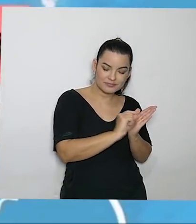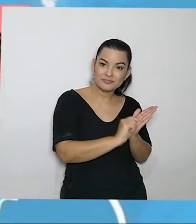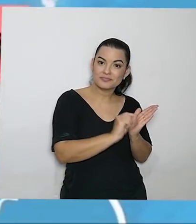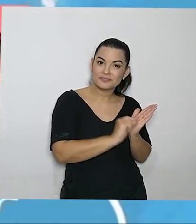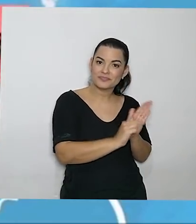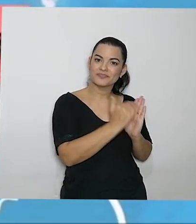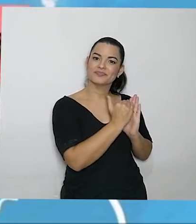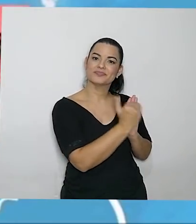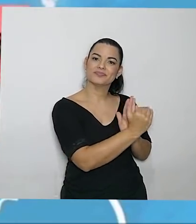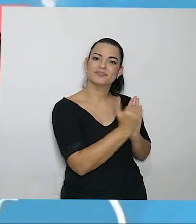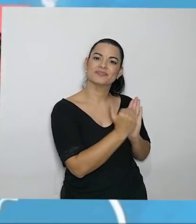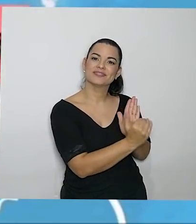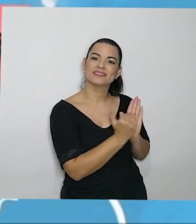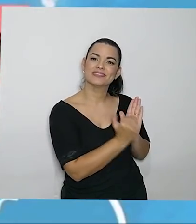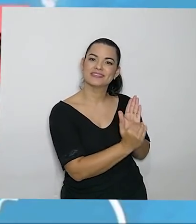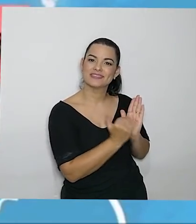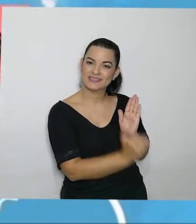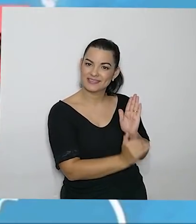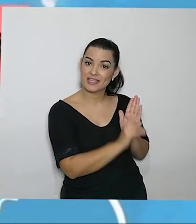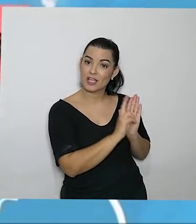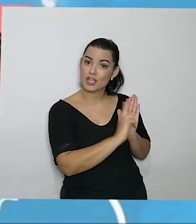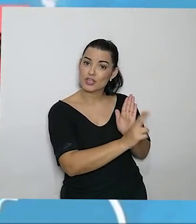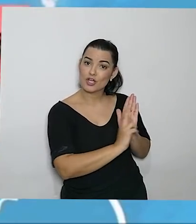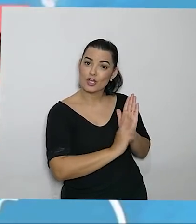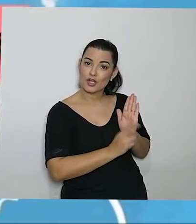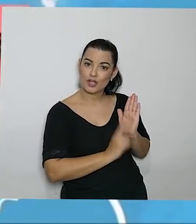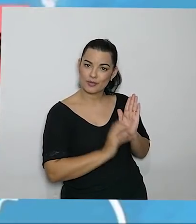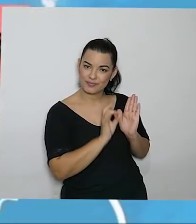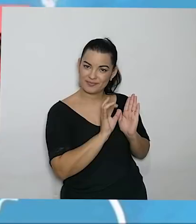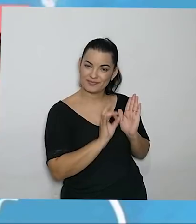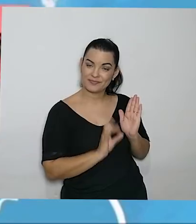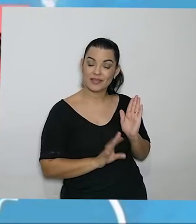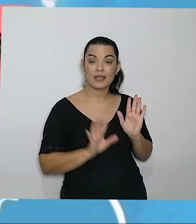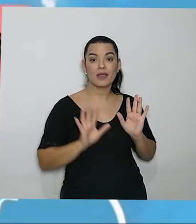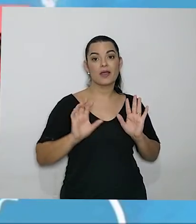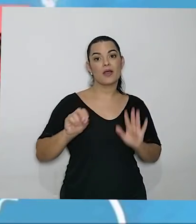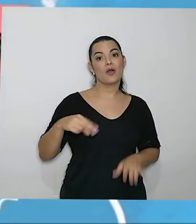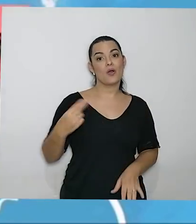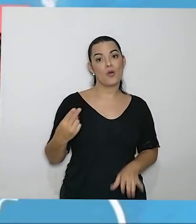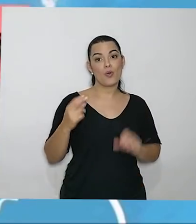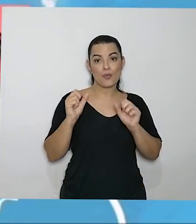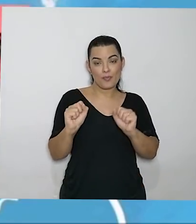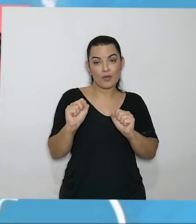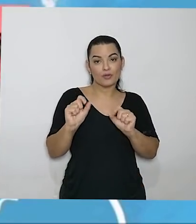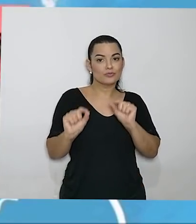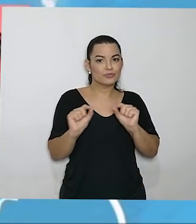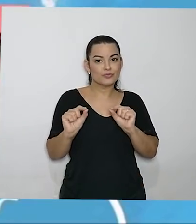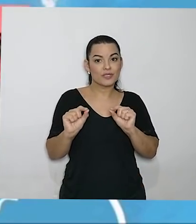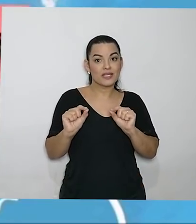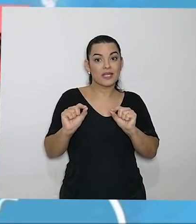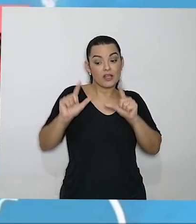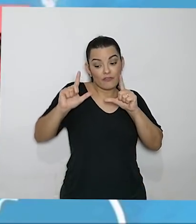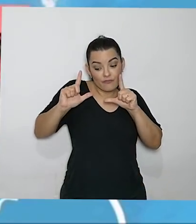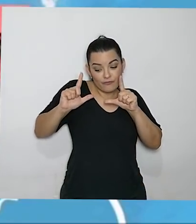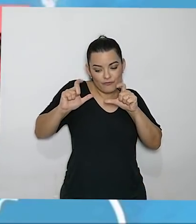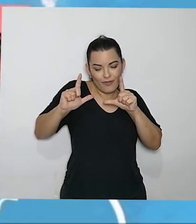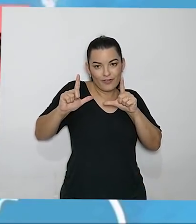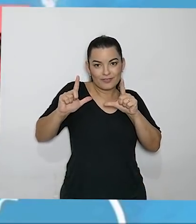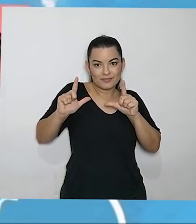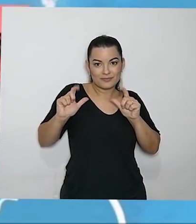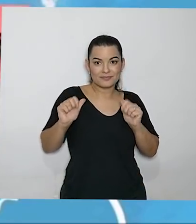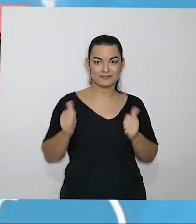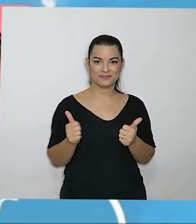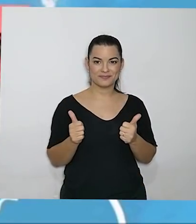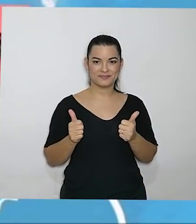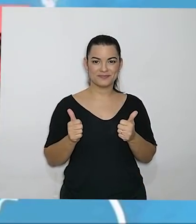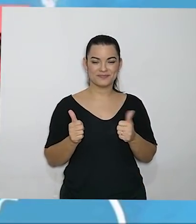móvel no caderno, ou pode também utilizar o celular e tirar uma foto,